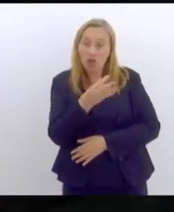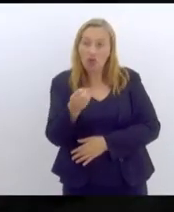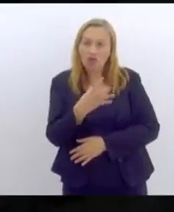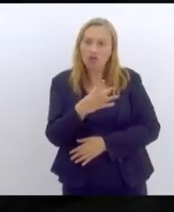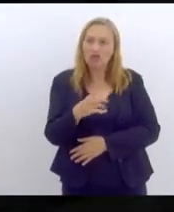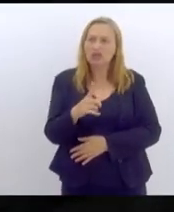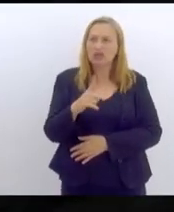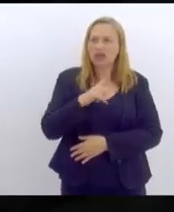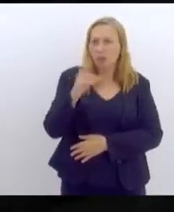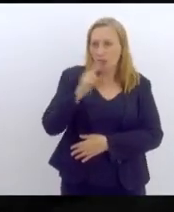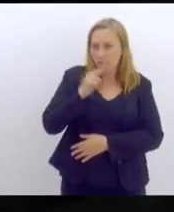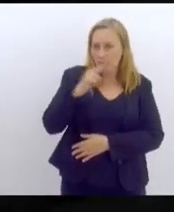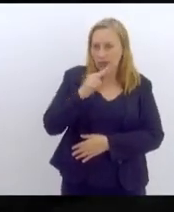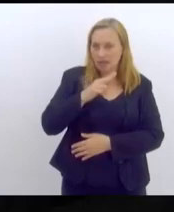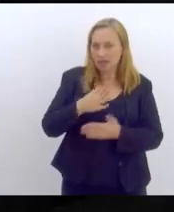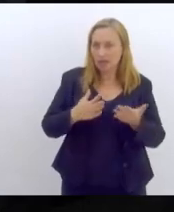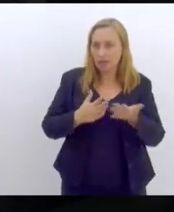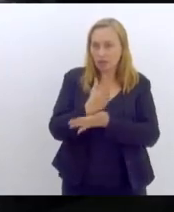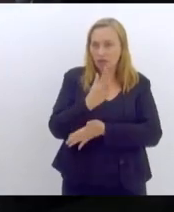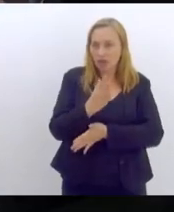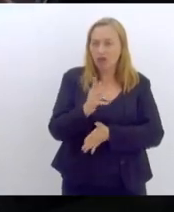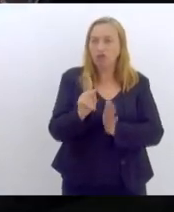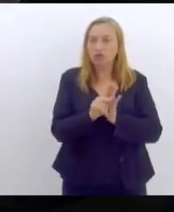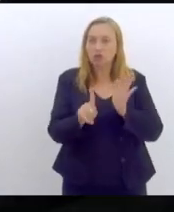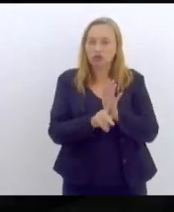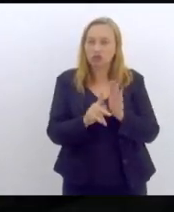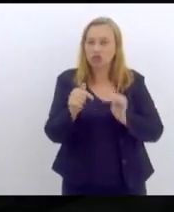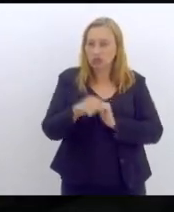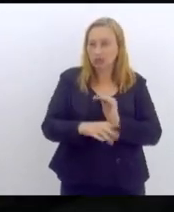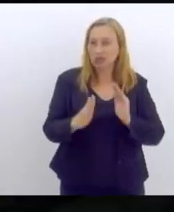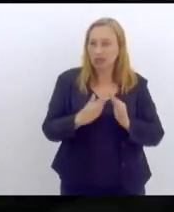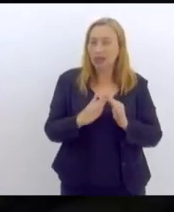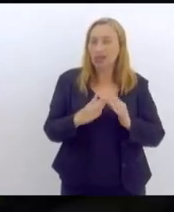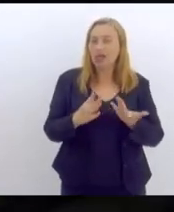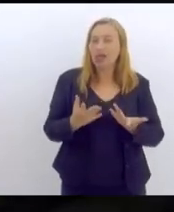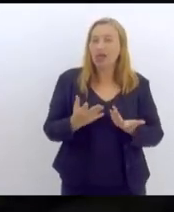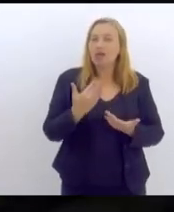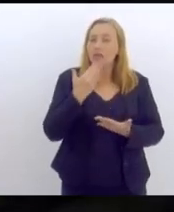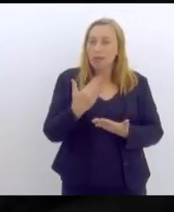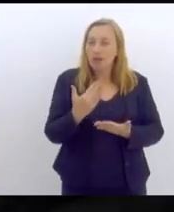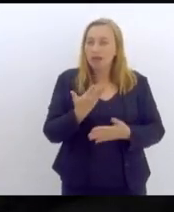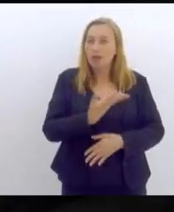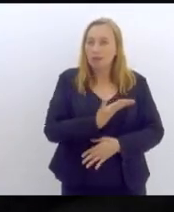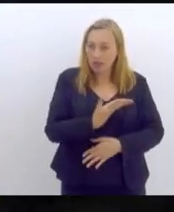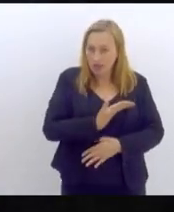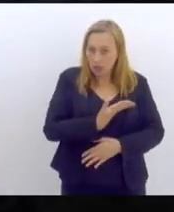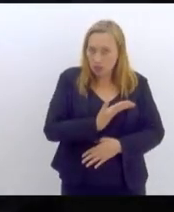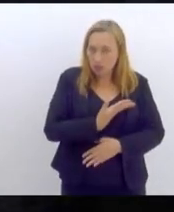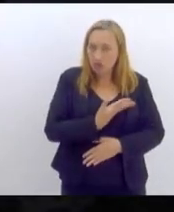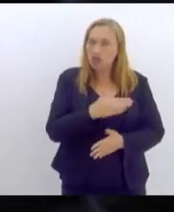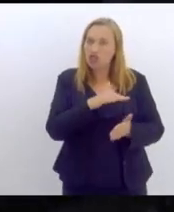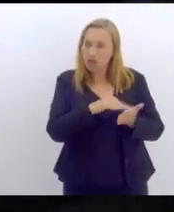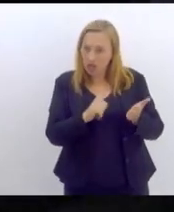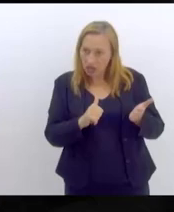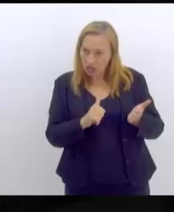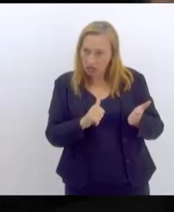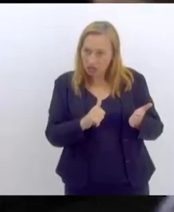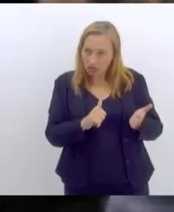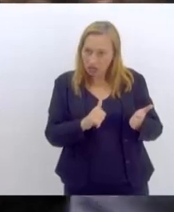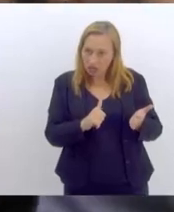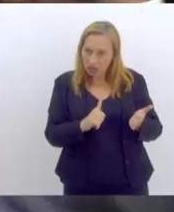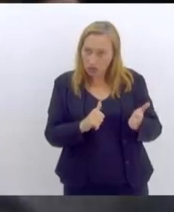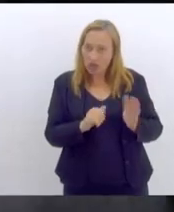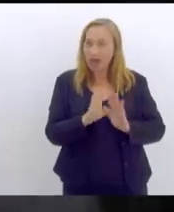tem uma pressa para aprovar os projetos aqui e, normalmente, a gente pede ao colega que retire